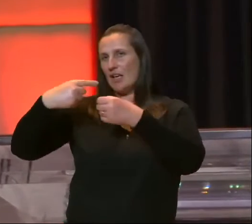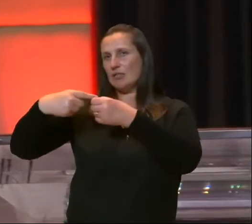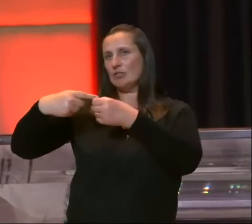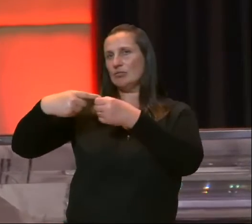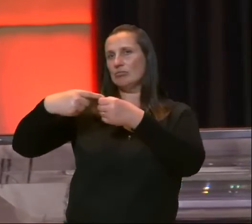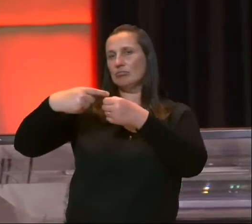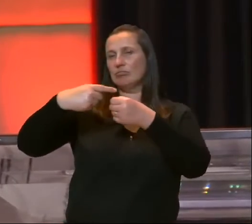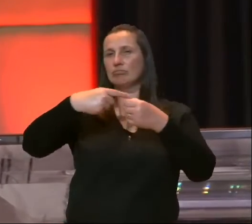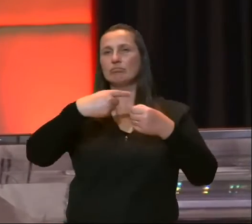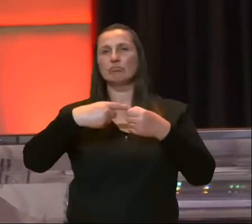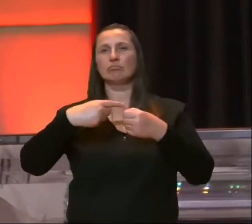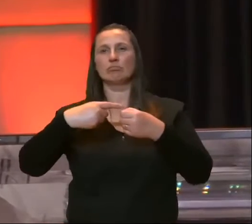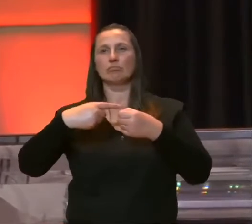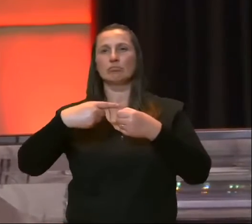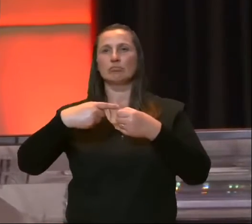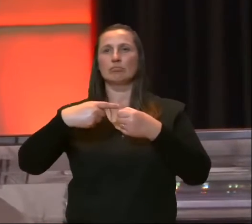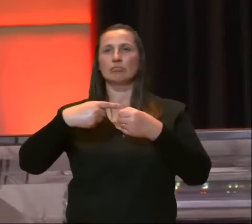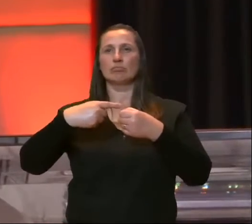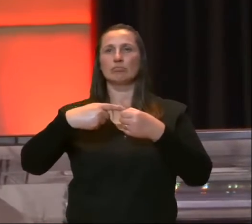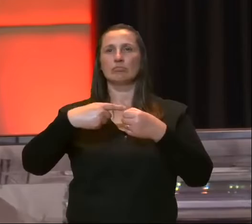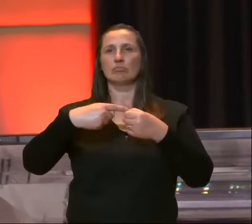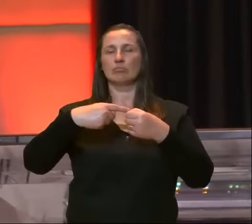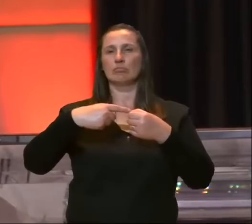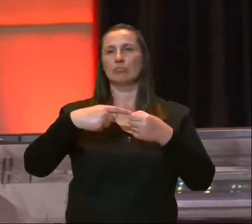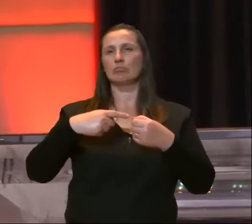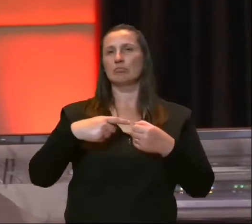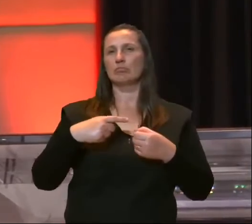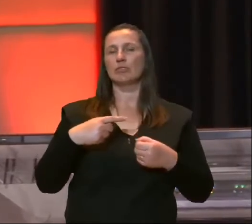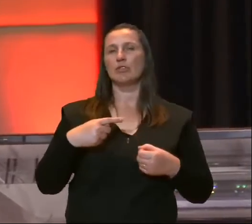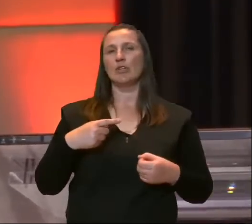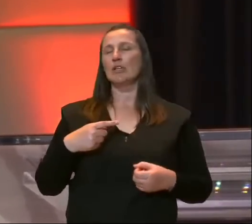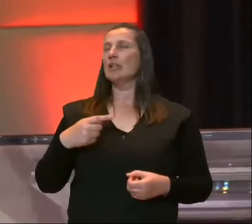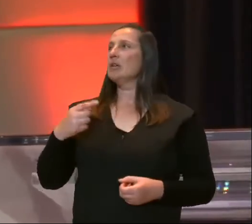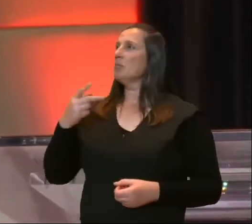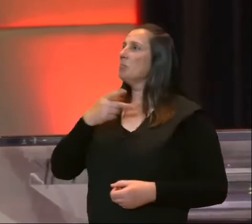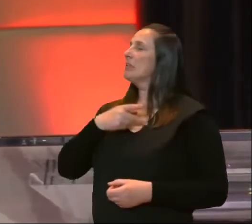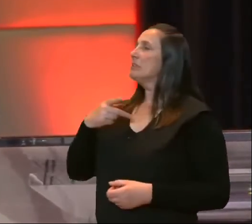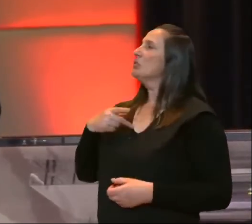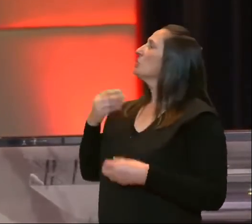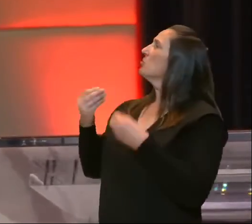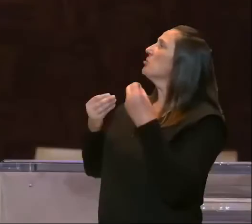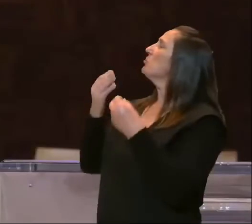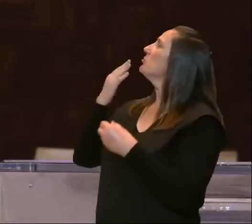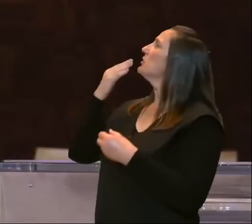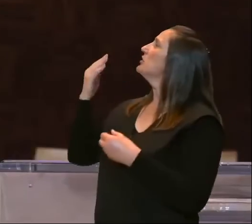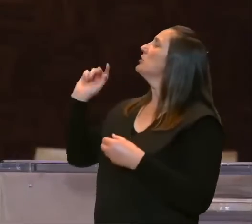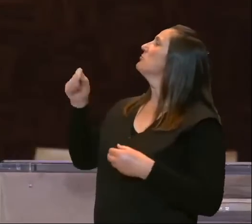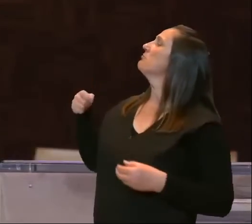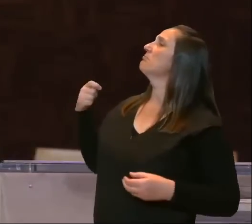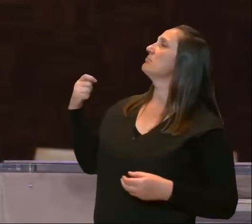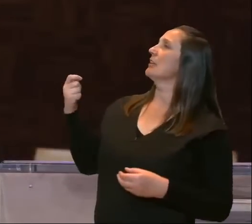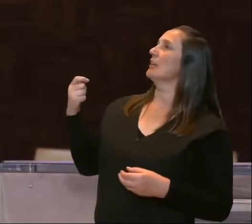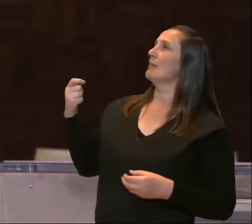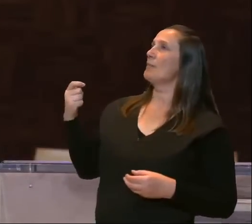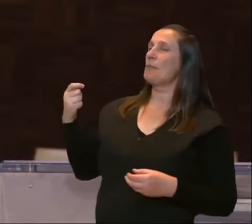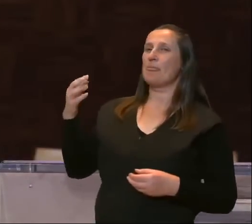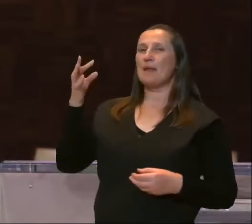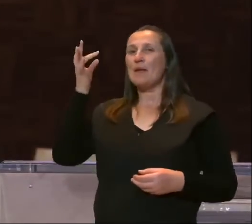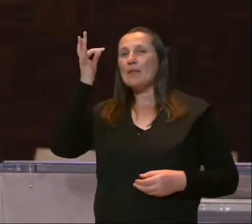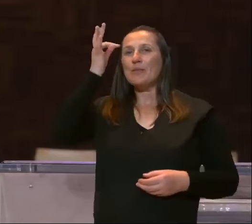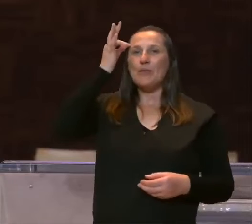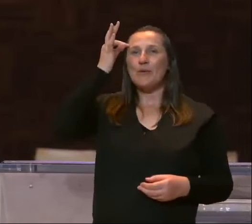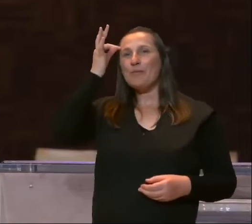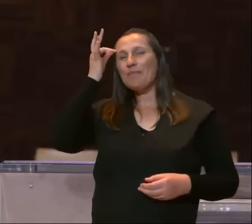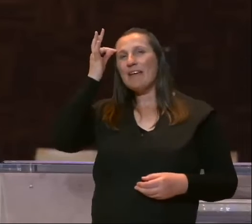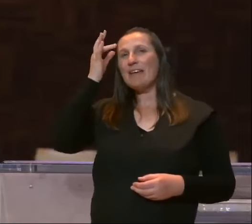achei interessante, ele me perguntou, pastor, como assim pedir sinais? Tomé não pediu um sinal e Deus o reprovou,